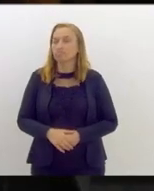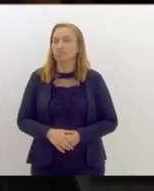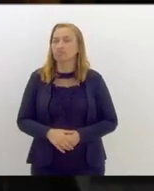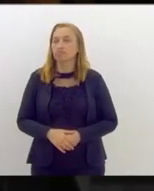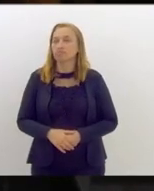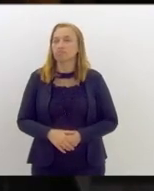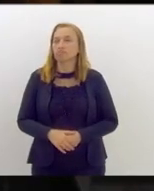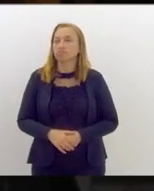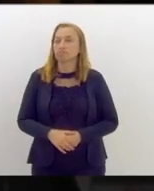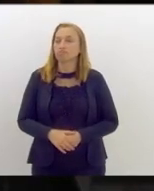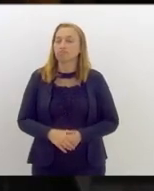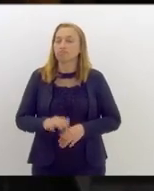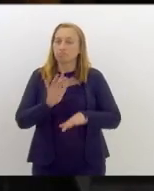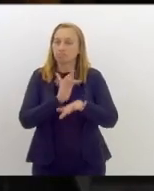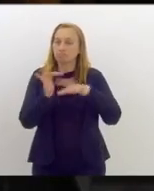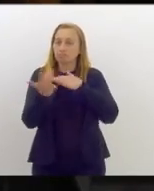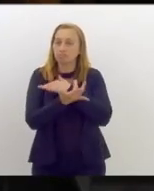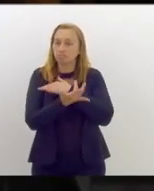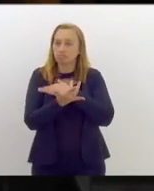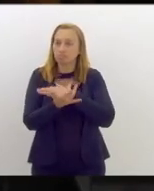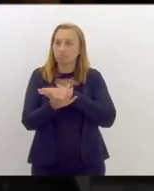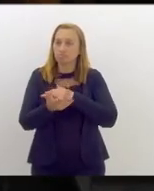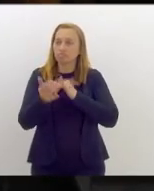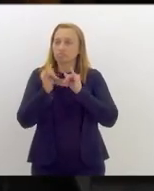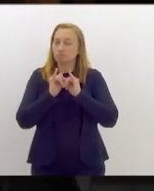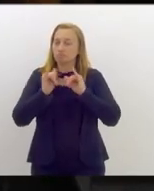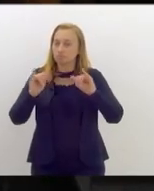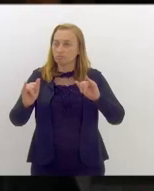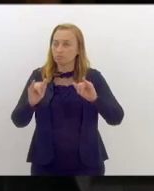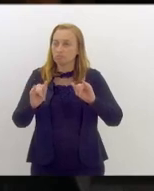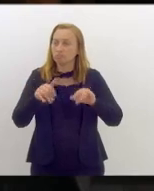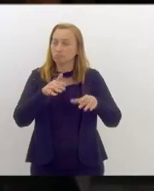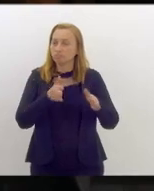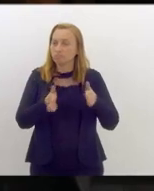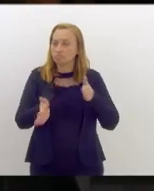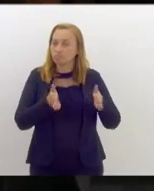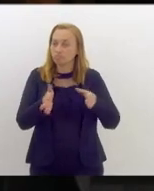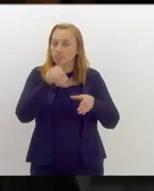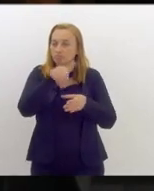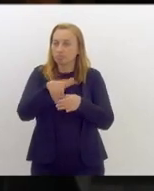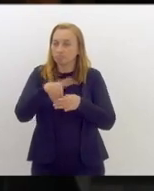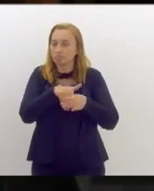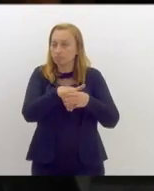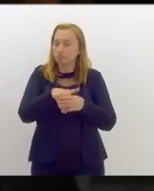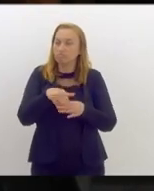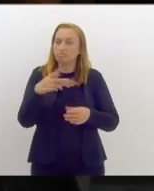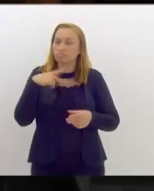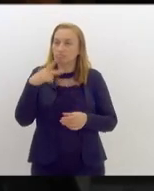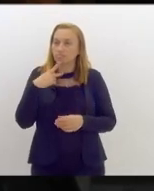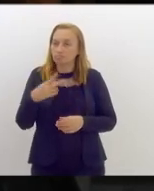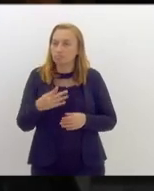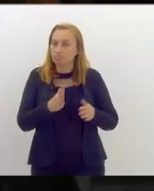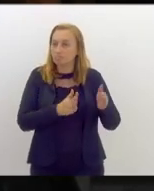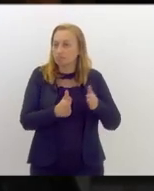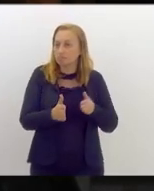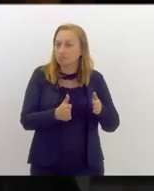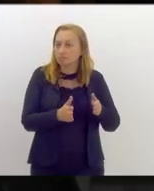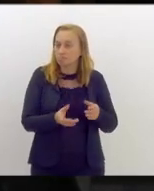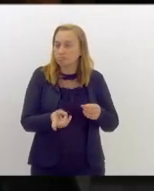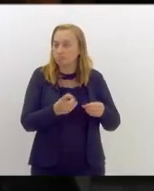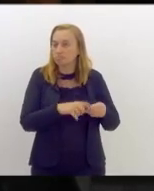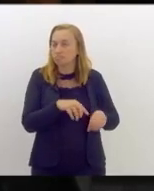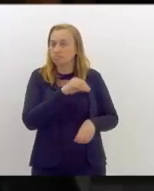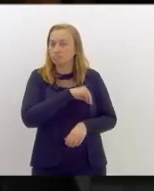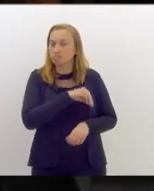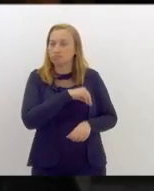nas redes sociais se posicionou no processo eleitoral falando desse processo de recomposição que